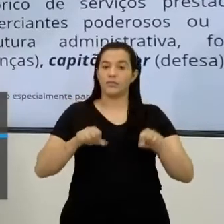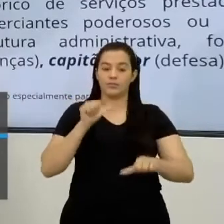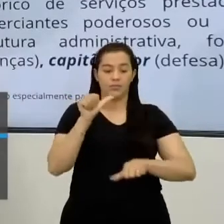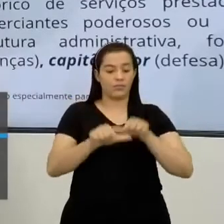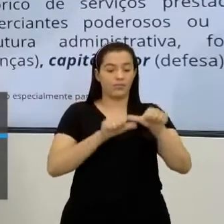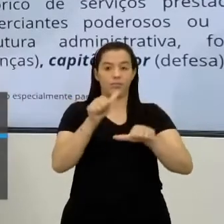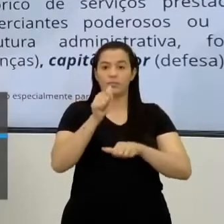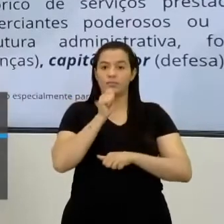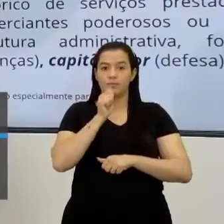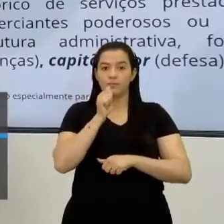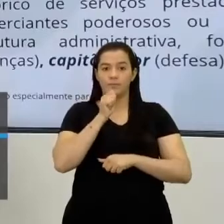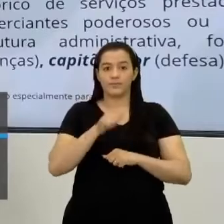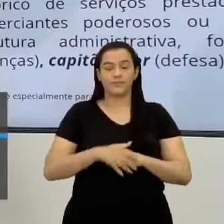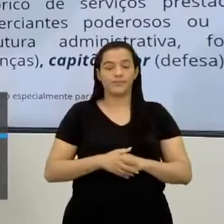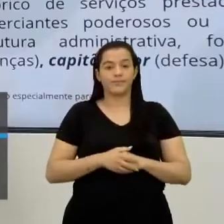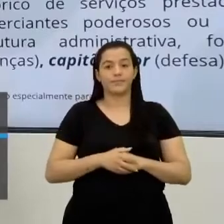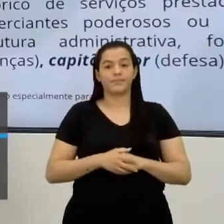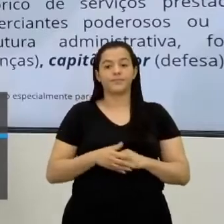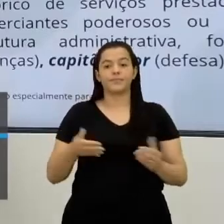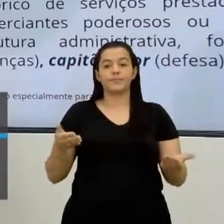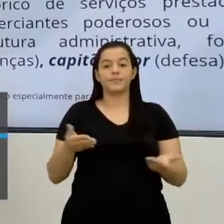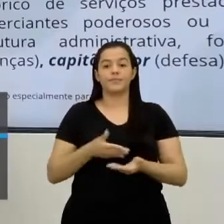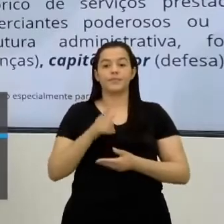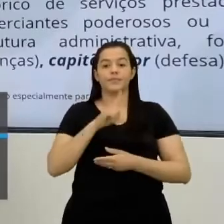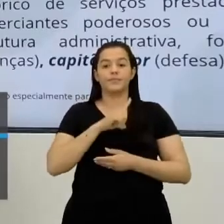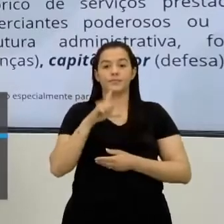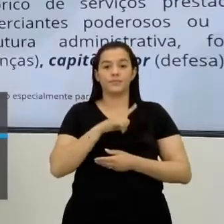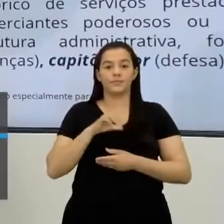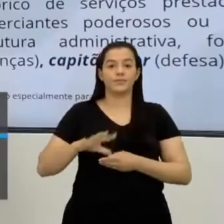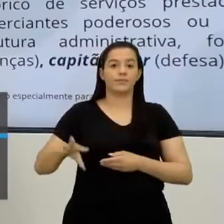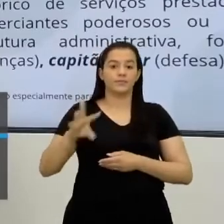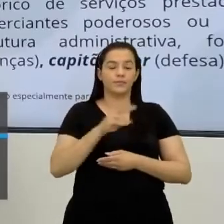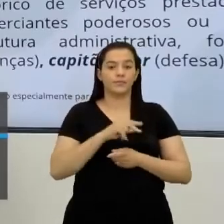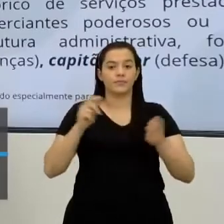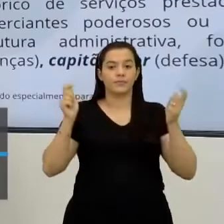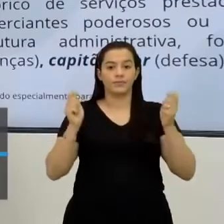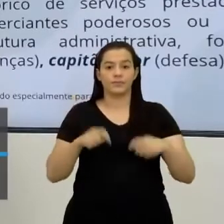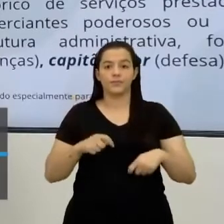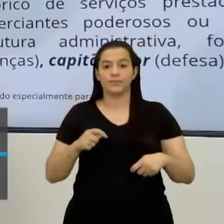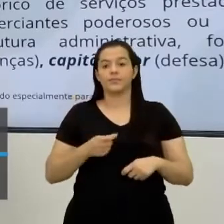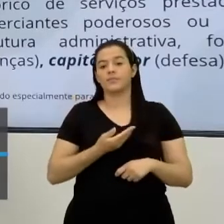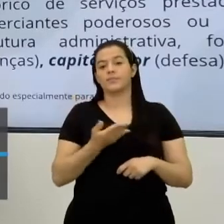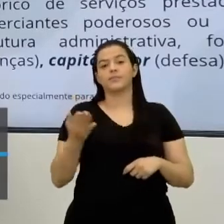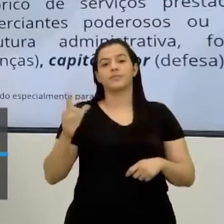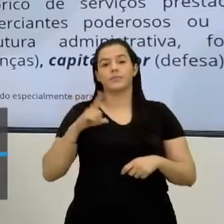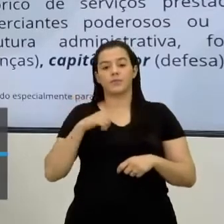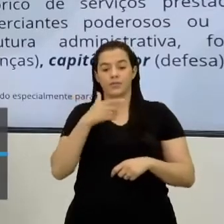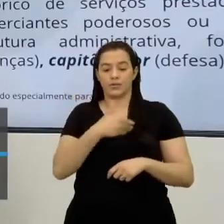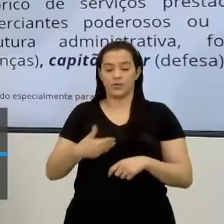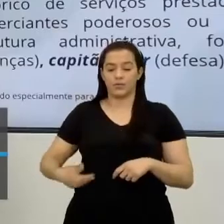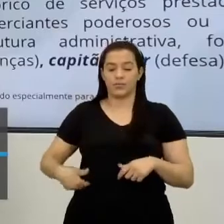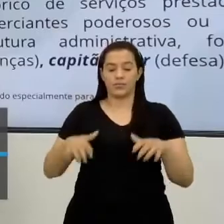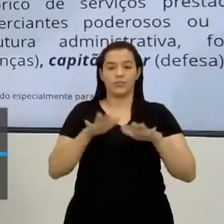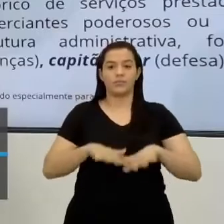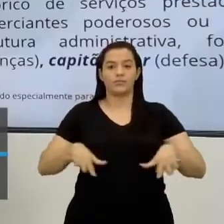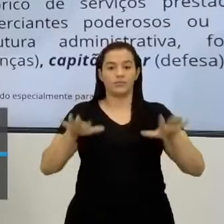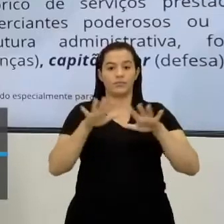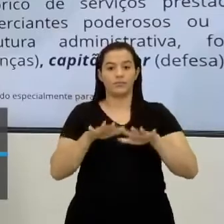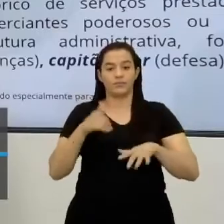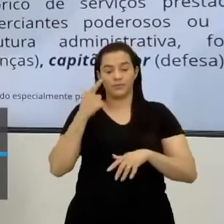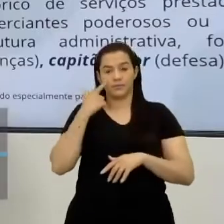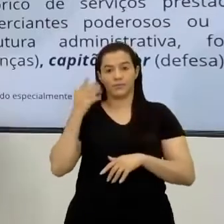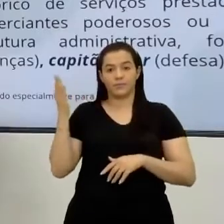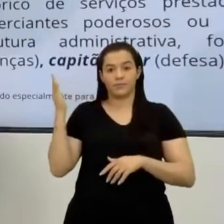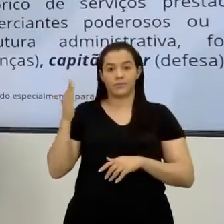ainda, está bem? Então nós teremos agora capitanias hereditárias e governo geral. Dá uma olhadinha